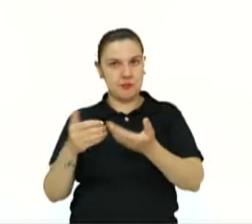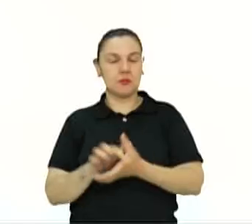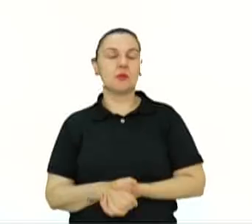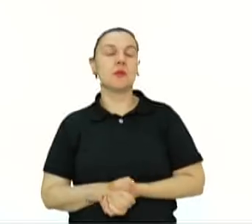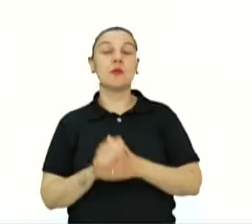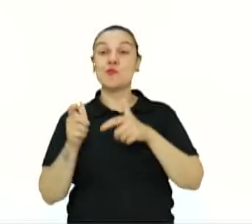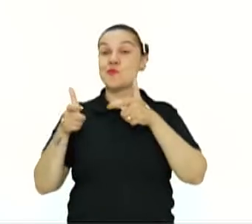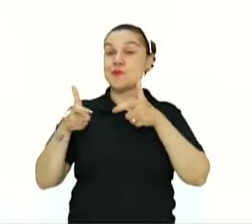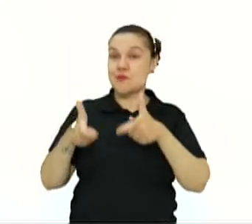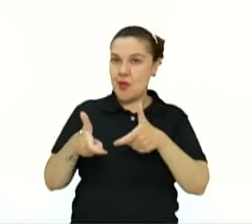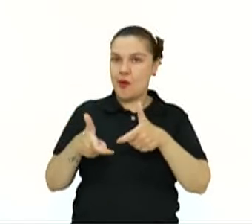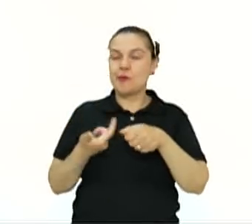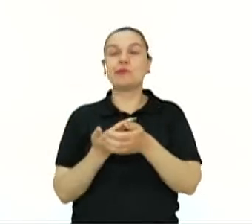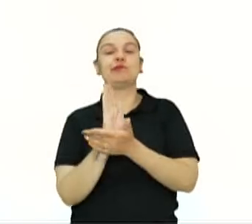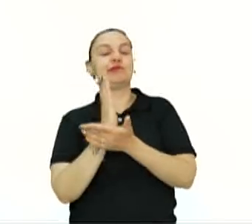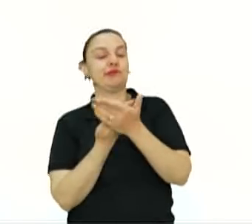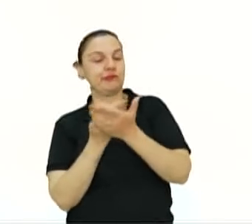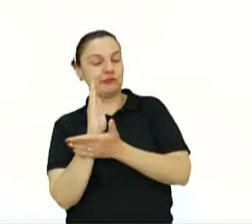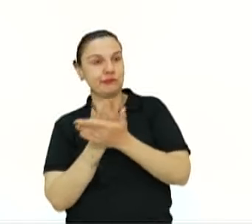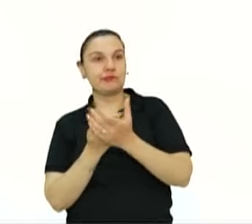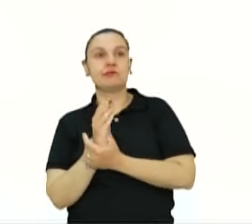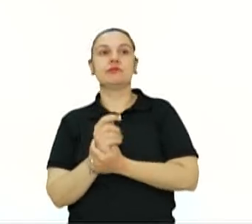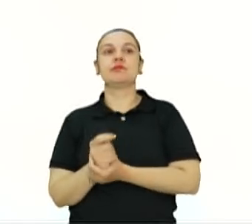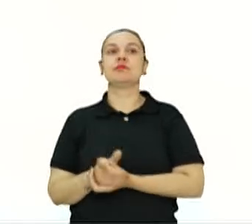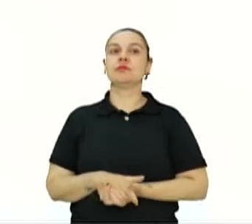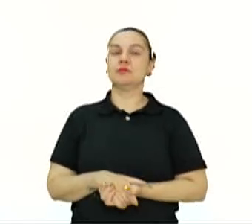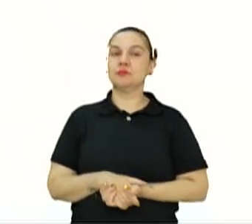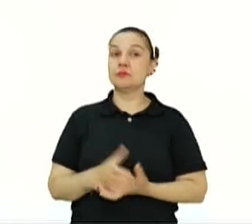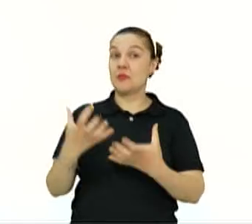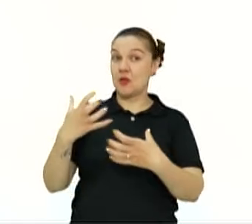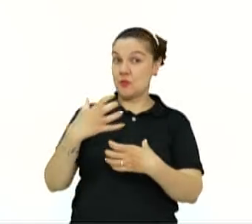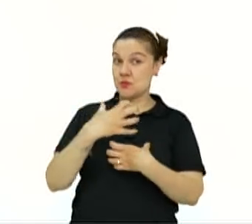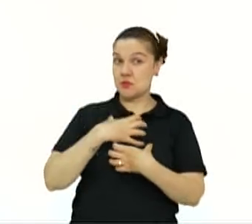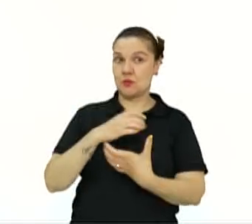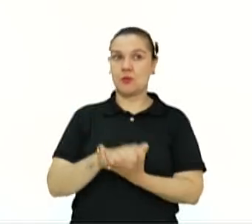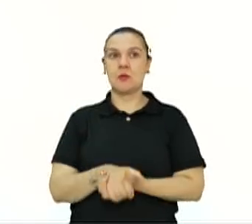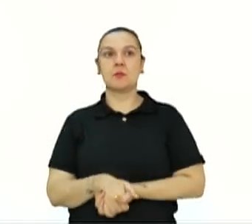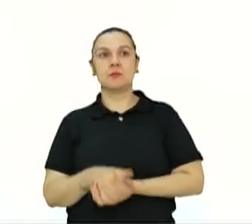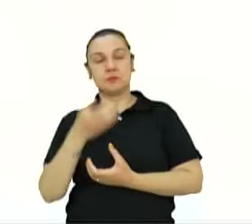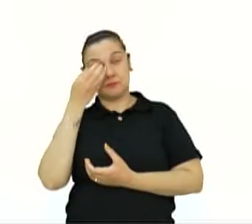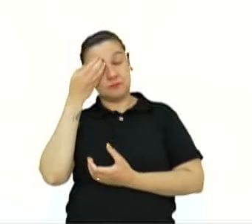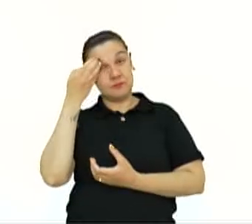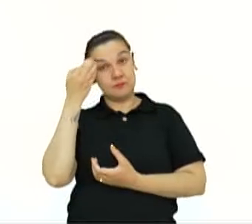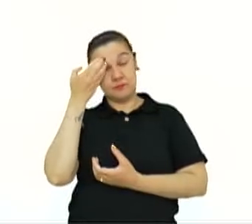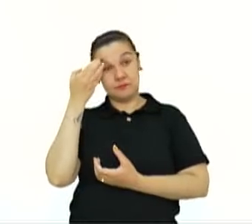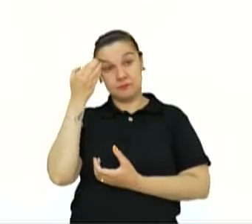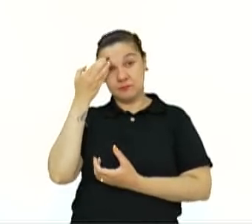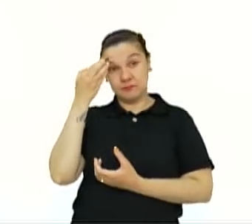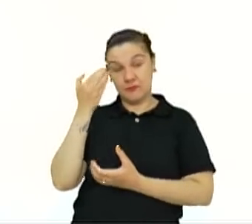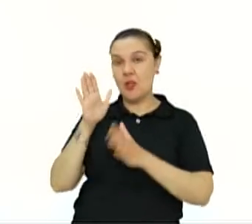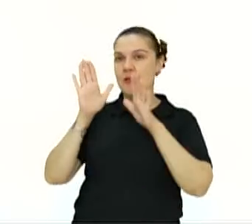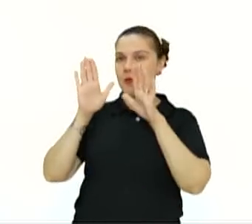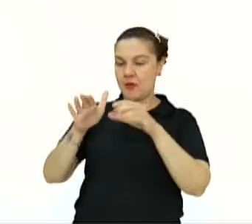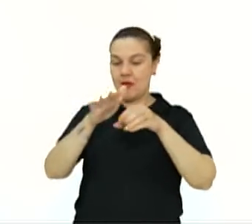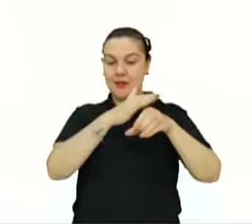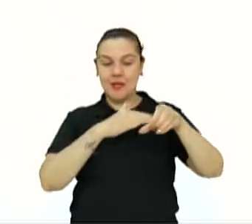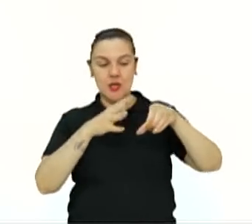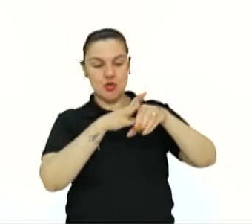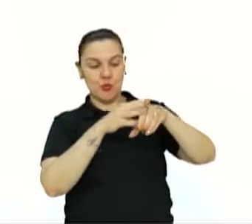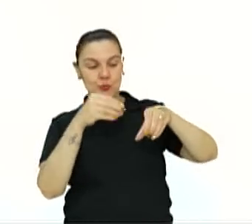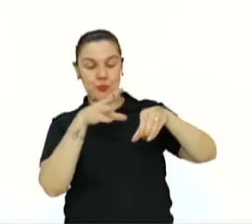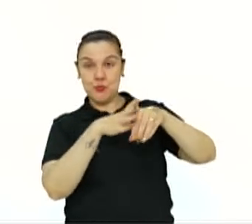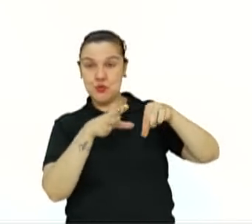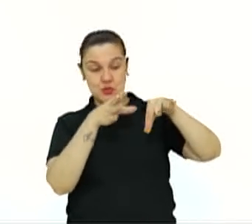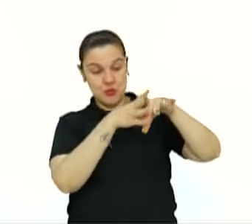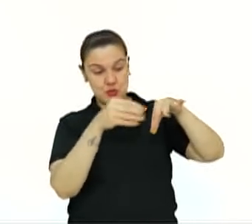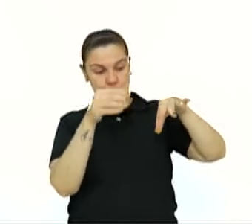ser bem chato ficar com esse bichinho ali, né, deve incomodar pra caramba. Então, o que ele vai fazer? Ele vai ficar naquela região e aí